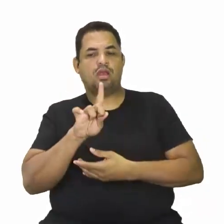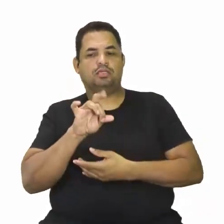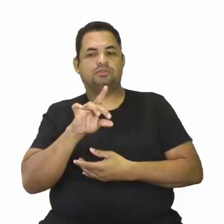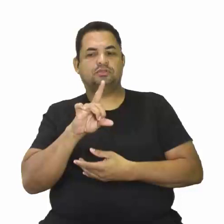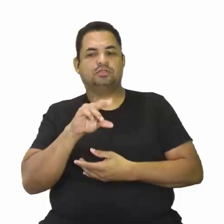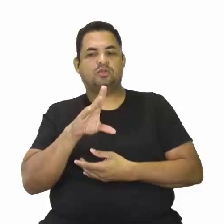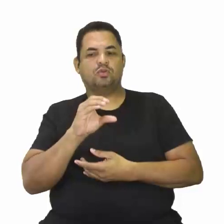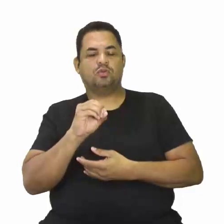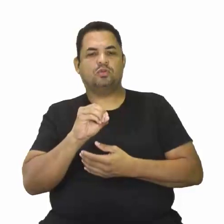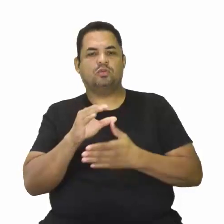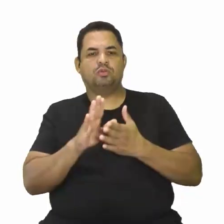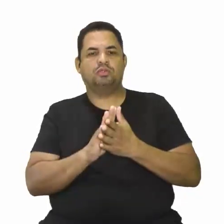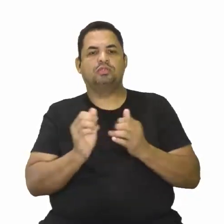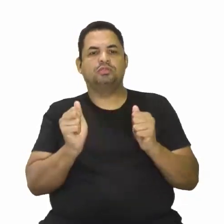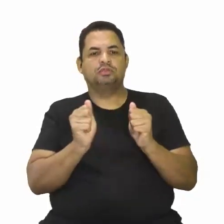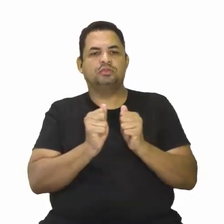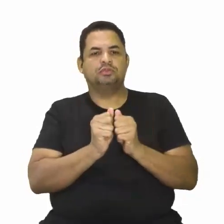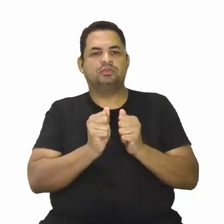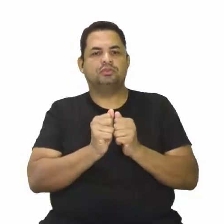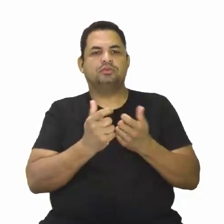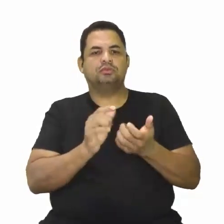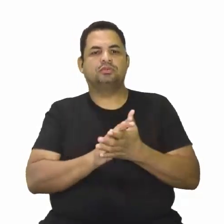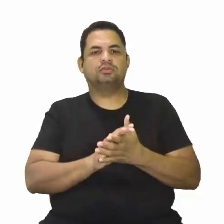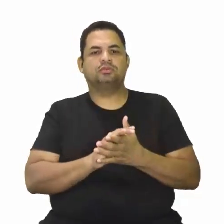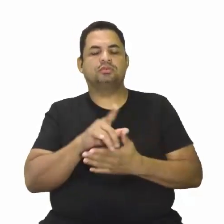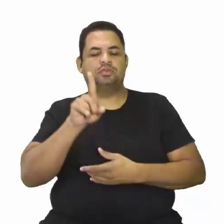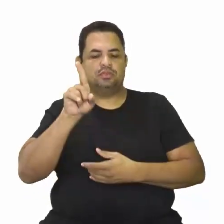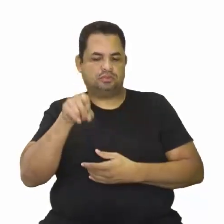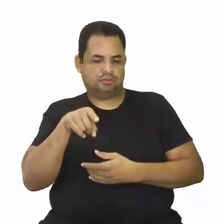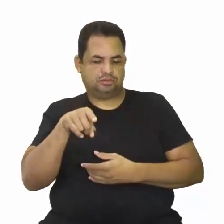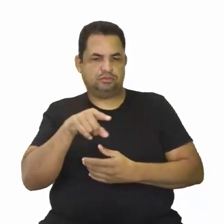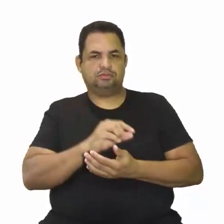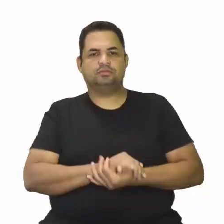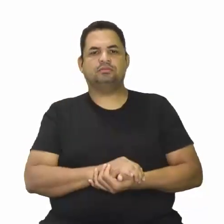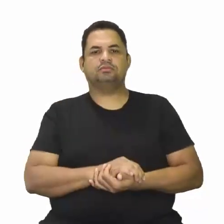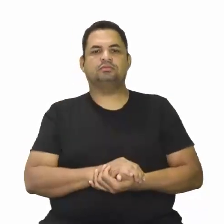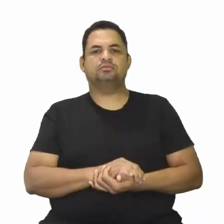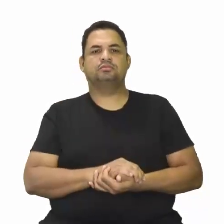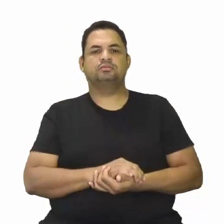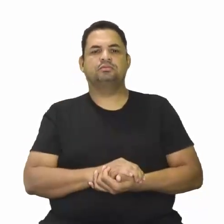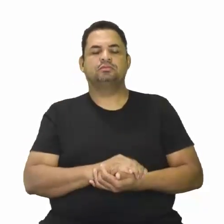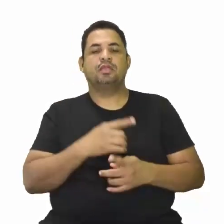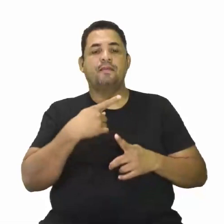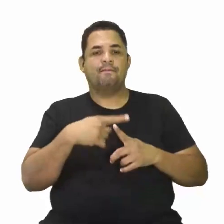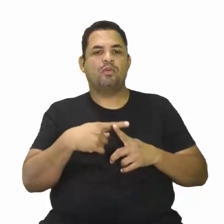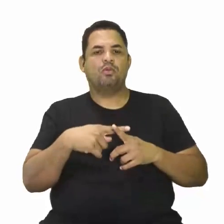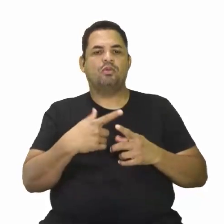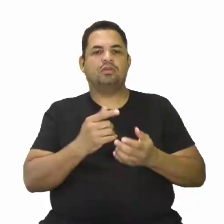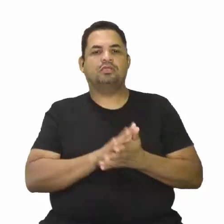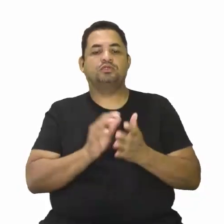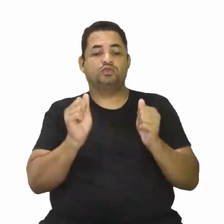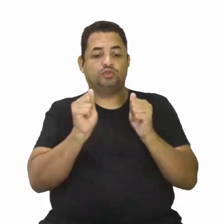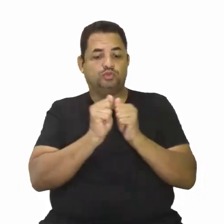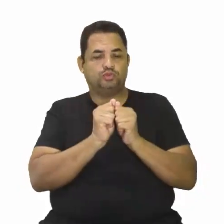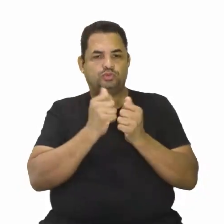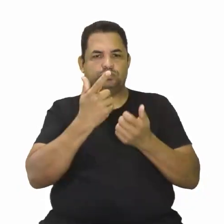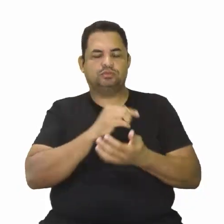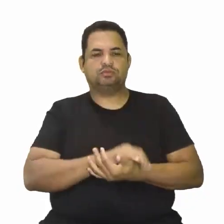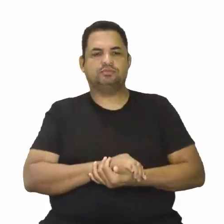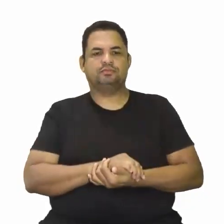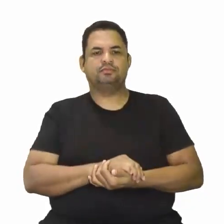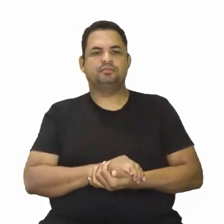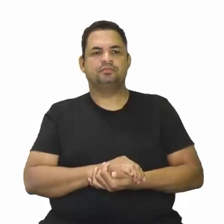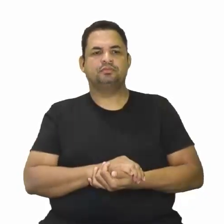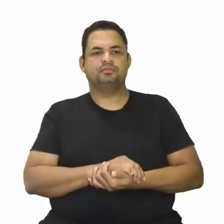é junto e com acento. Por quê? E eu